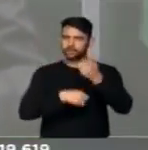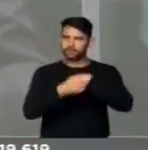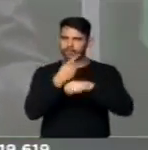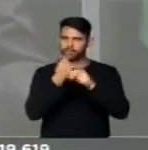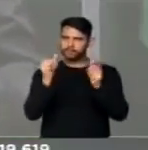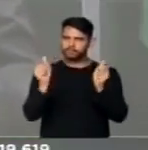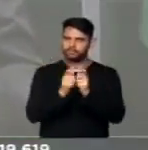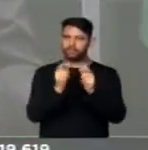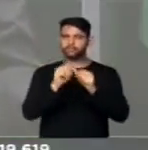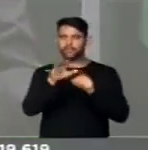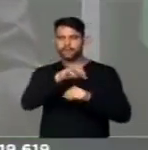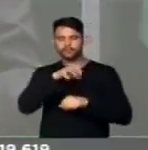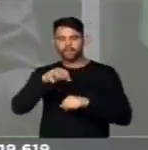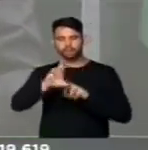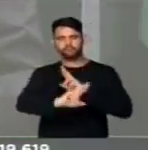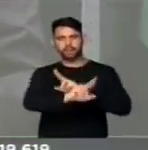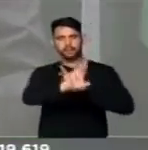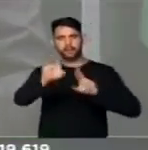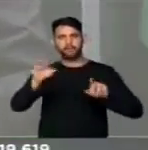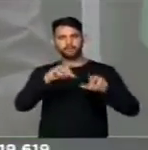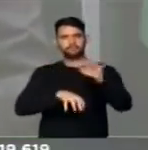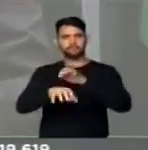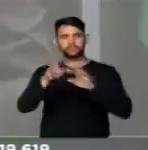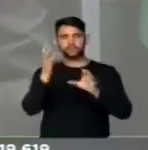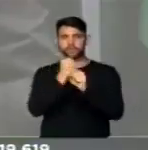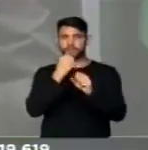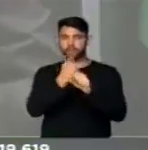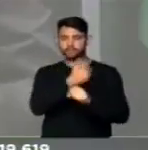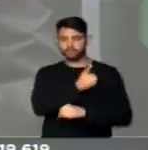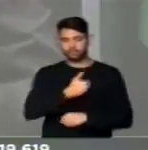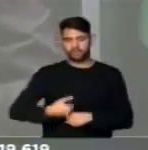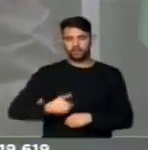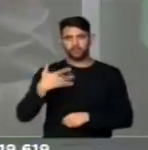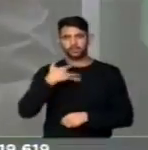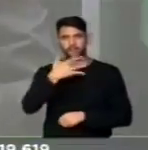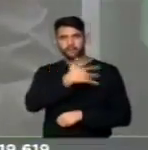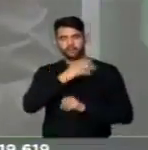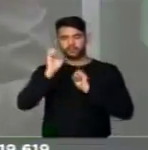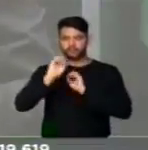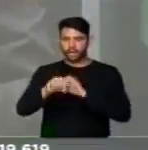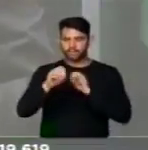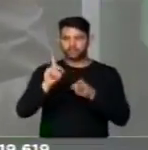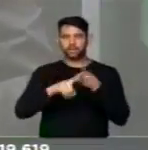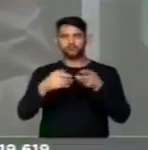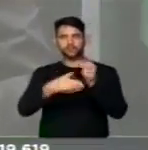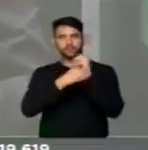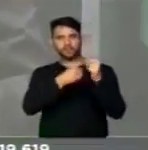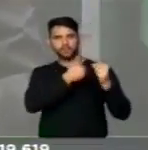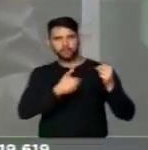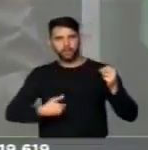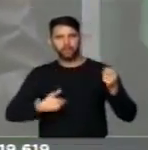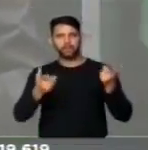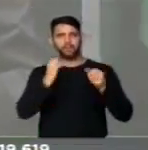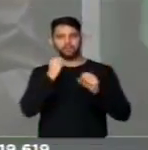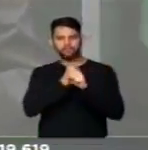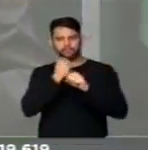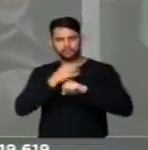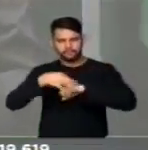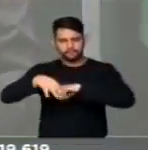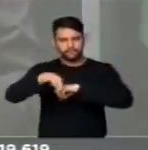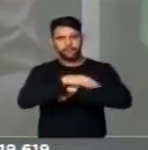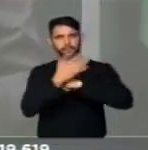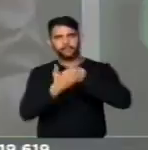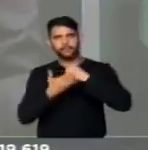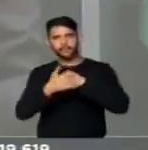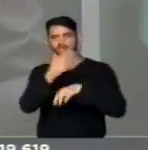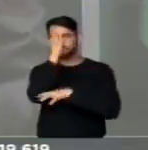economicidade nas áreas diversas dos orçamentos públicos, saúde, educação, segurança pública, saneamento básico,